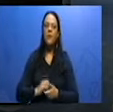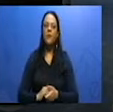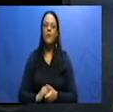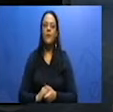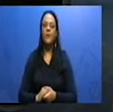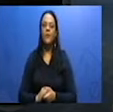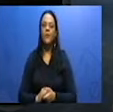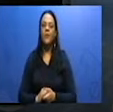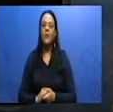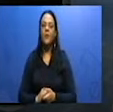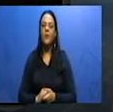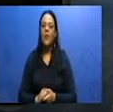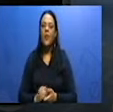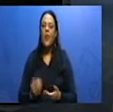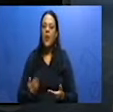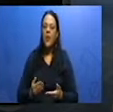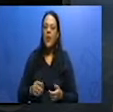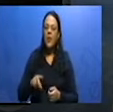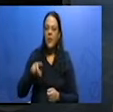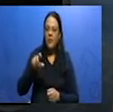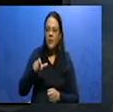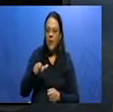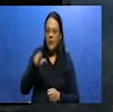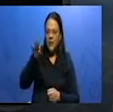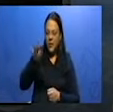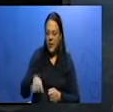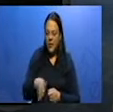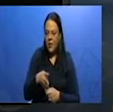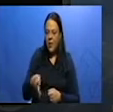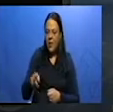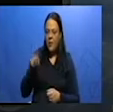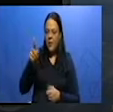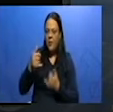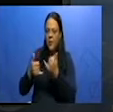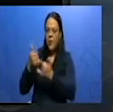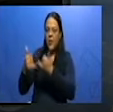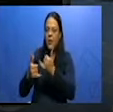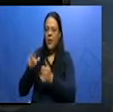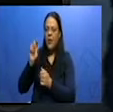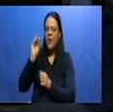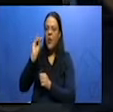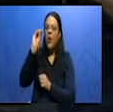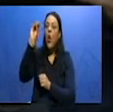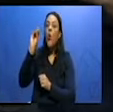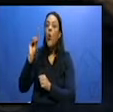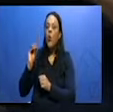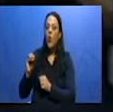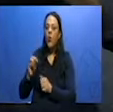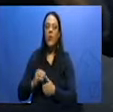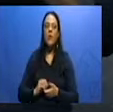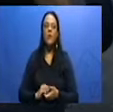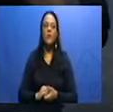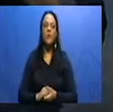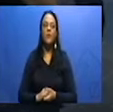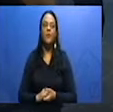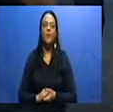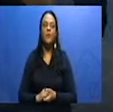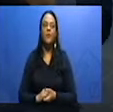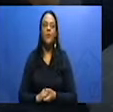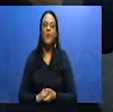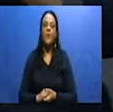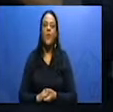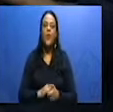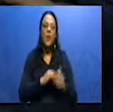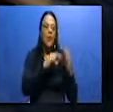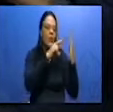Agora ficou mais fácil, ó, para vocês aproveitarem as letrinhas que já estão aqui, tá? Então, vão